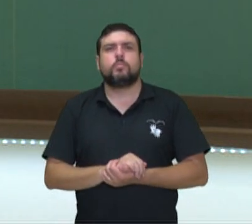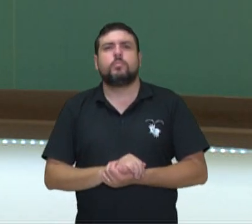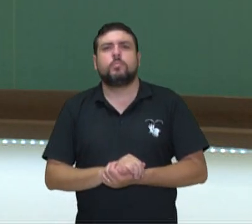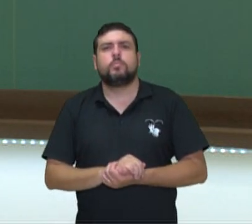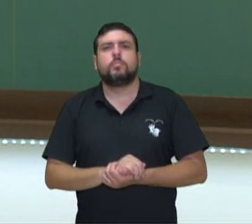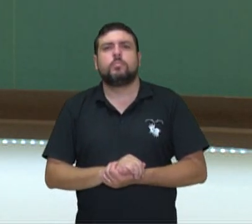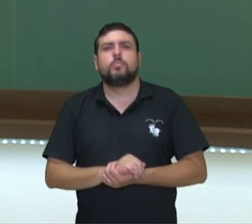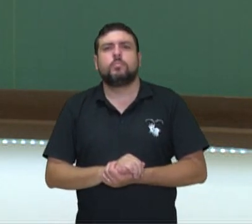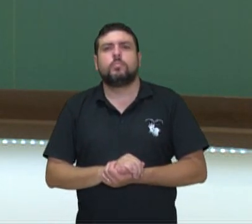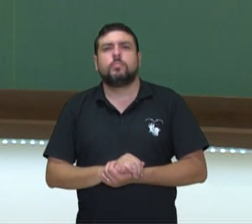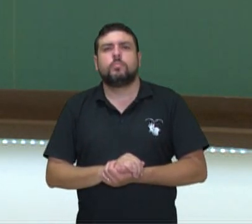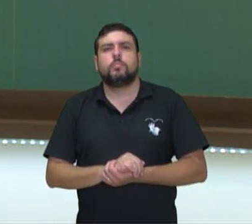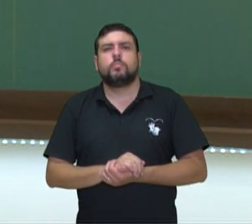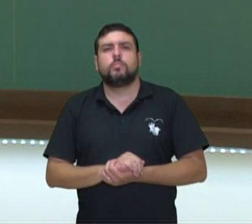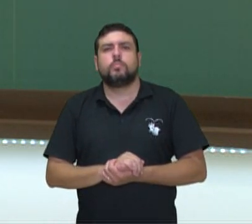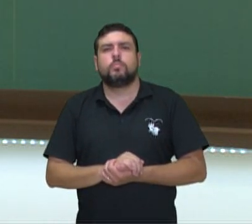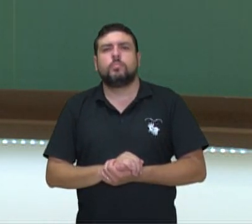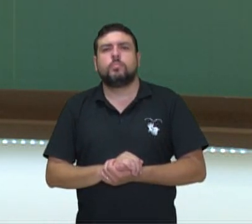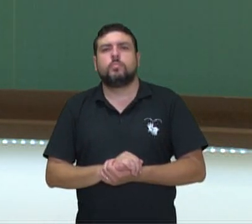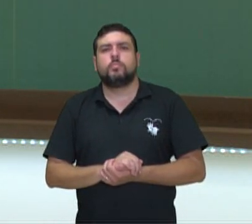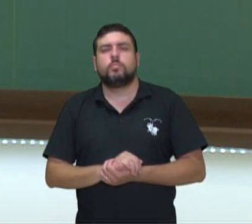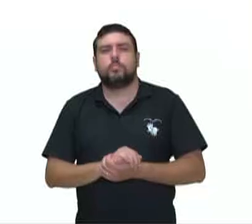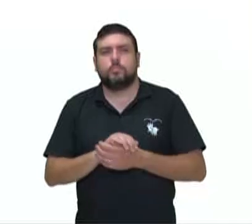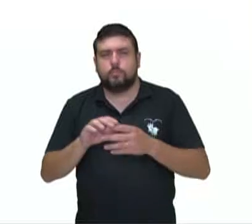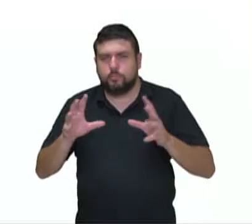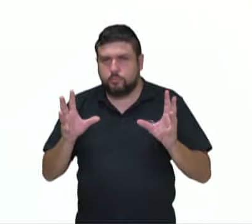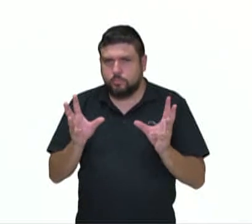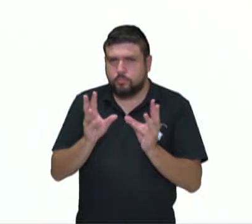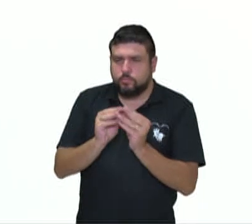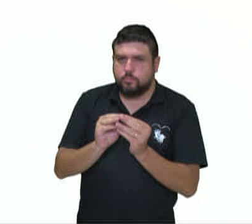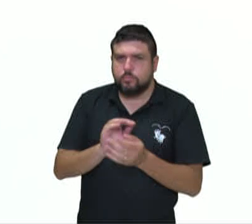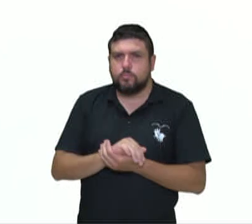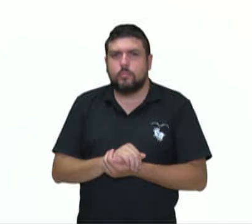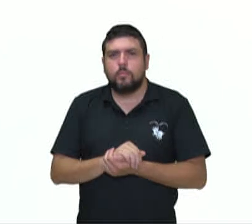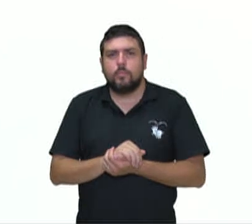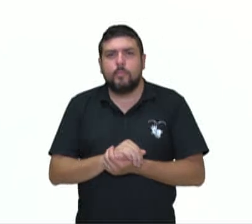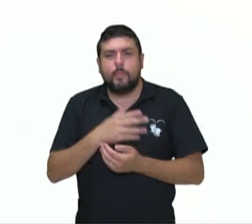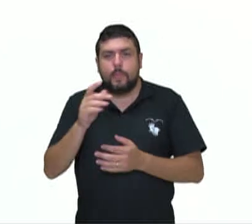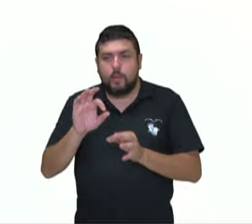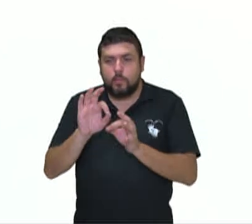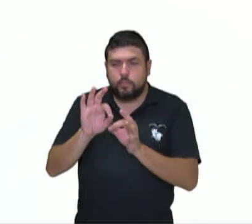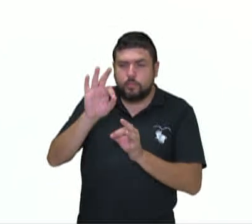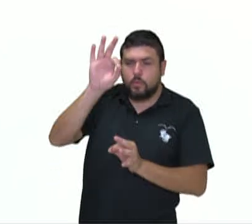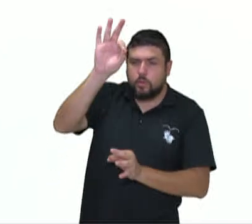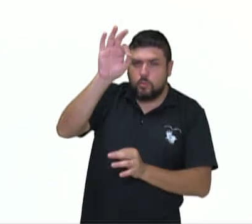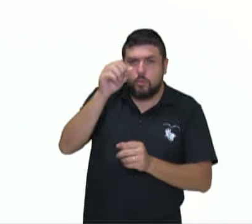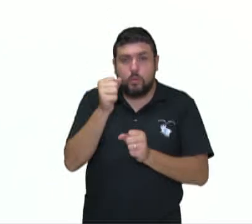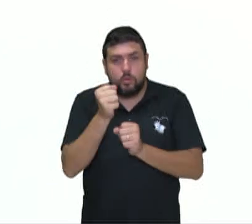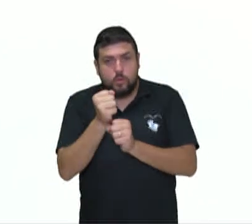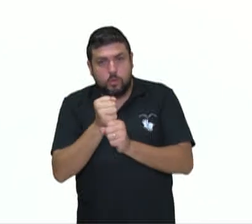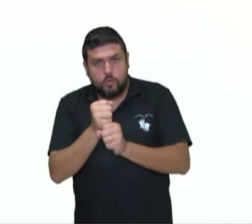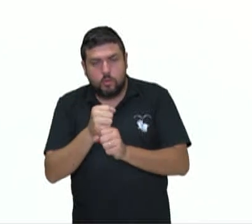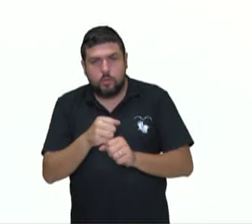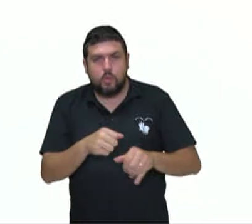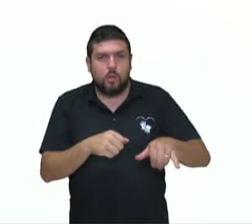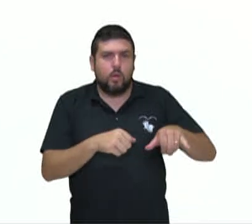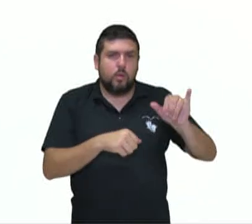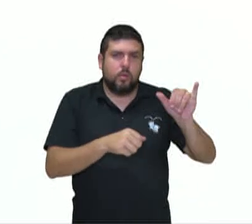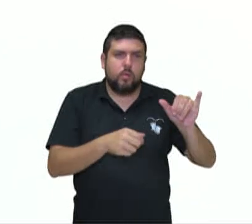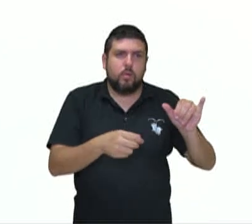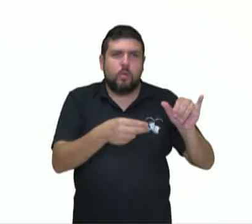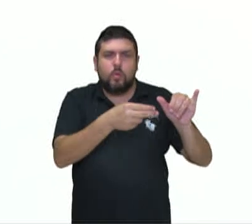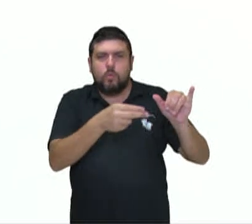Temos aqui, então, resumindo, que a função que relaciona a altura e o ano é y igual